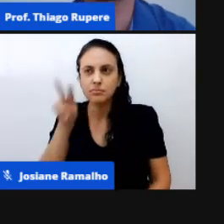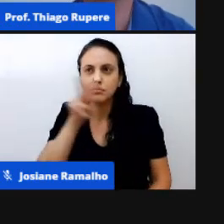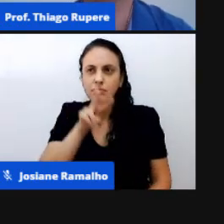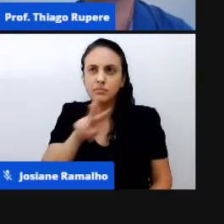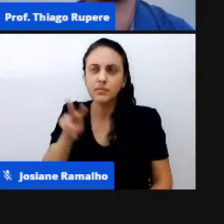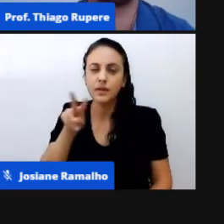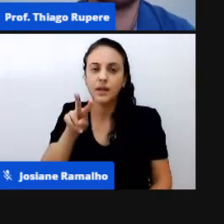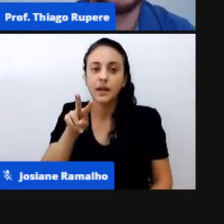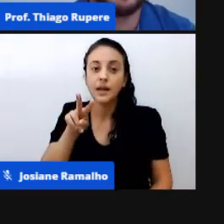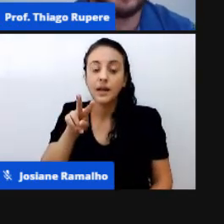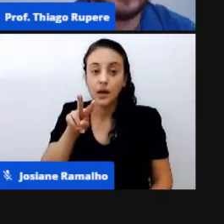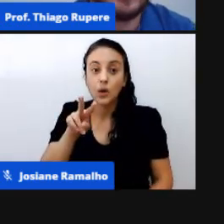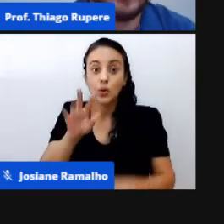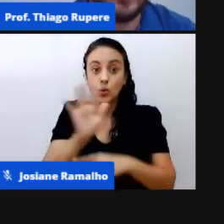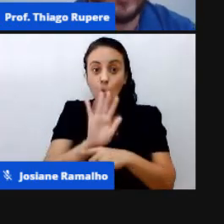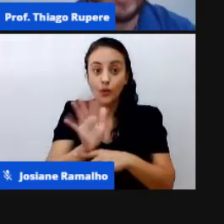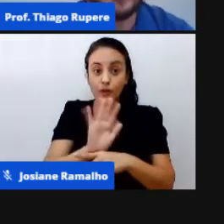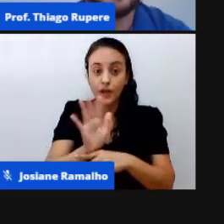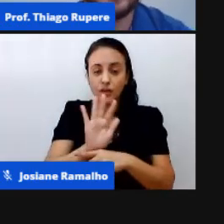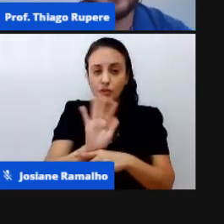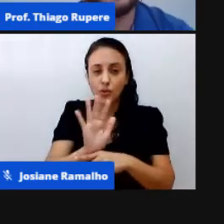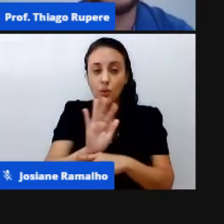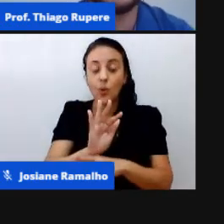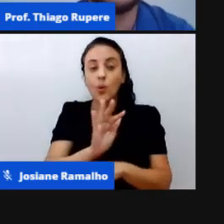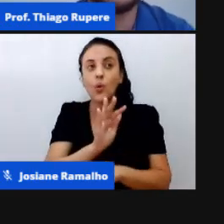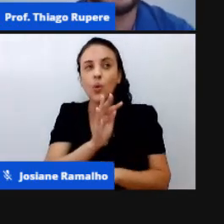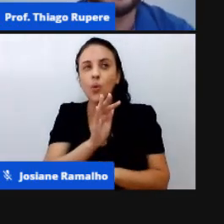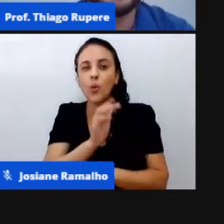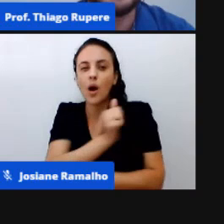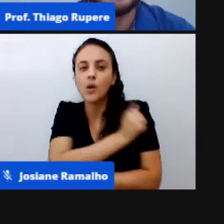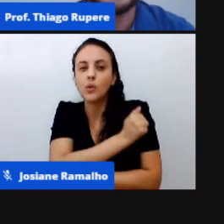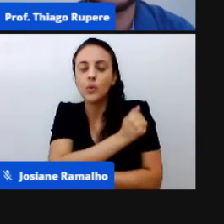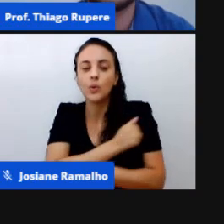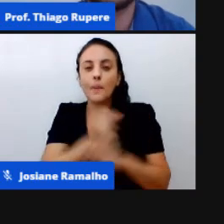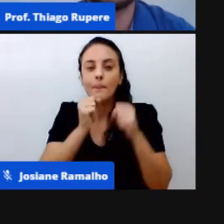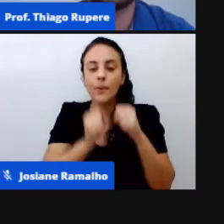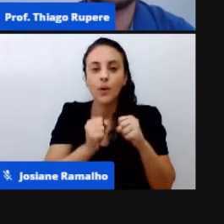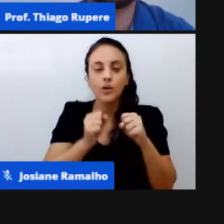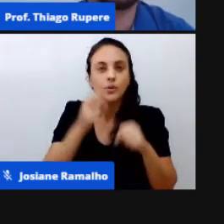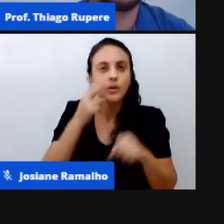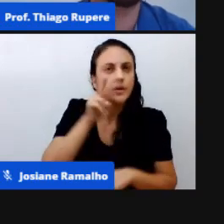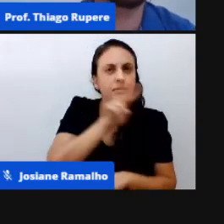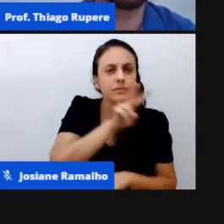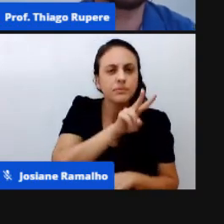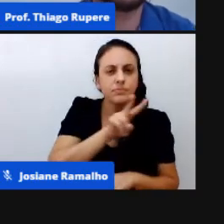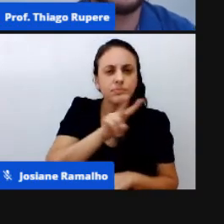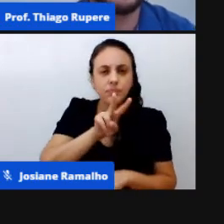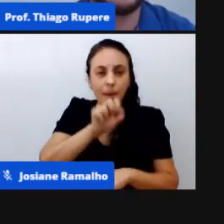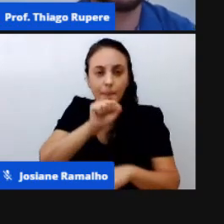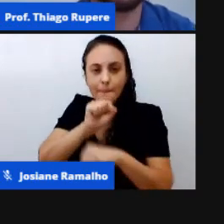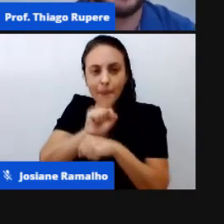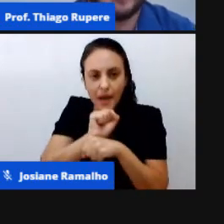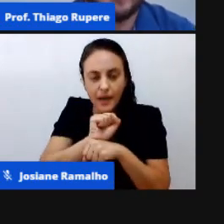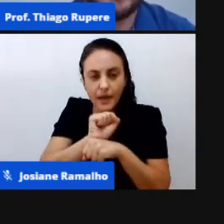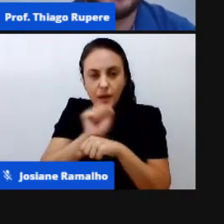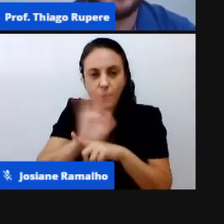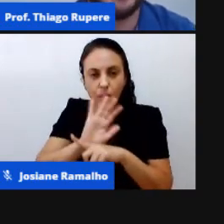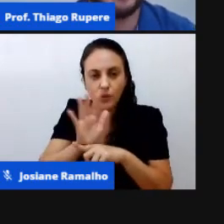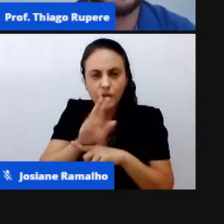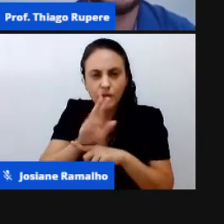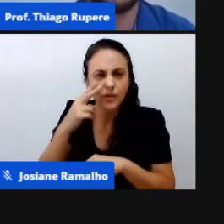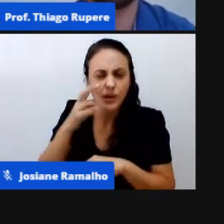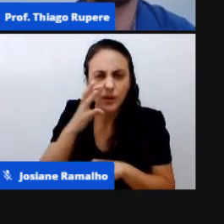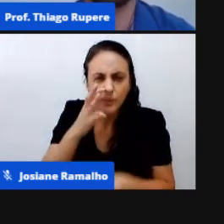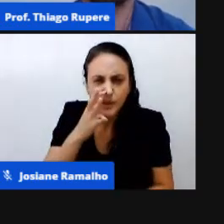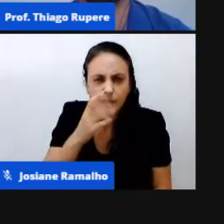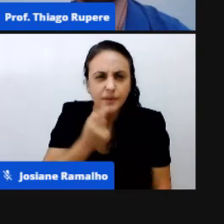pausar o professor no momento que eles achavam interessante e tirar dúvidas adicionais,